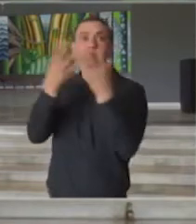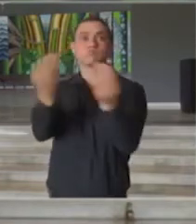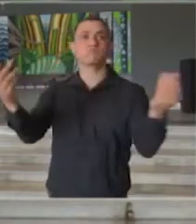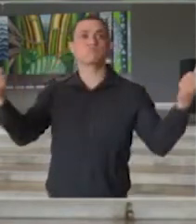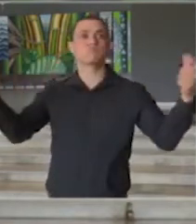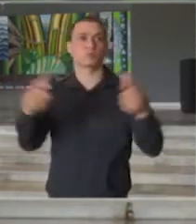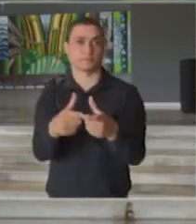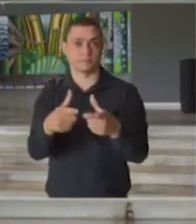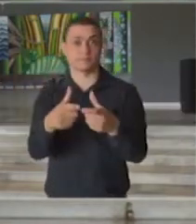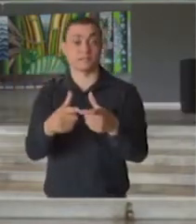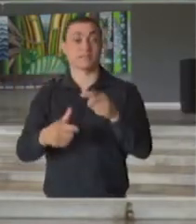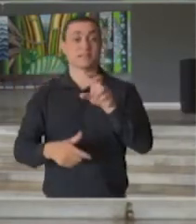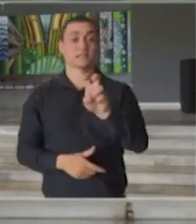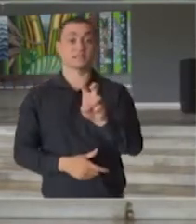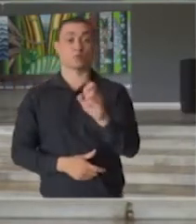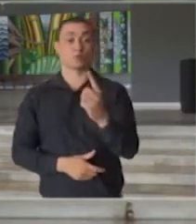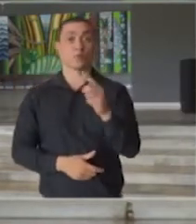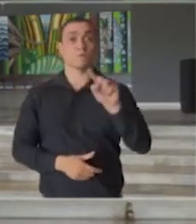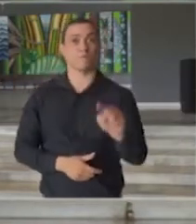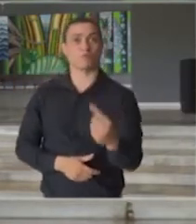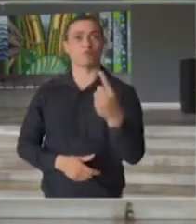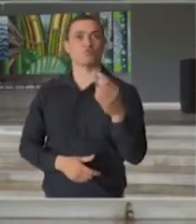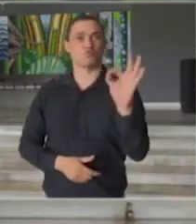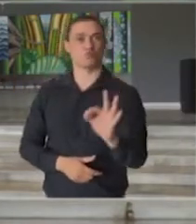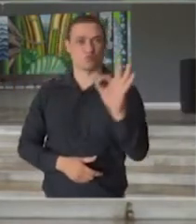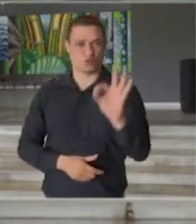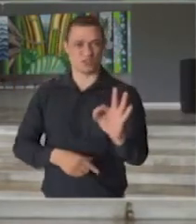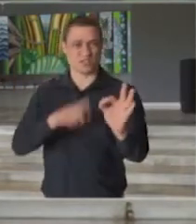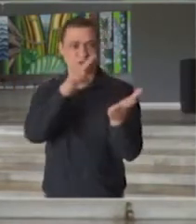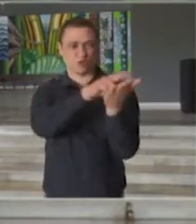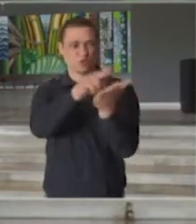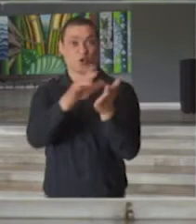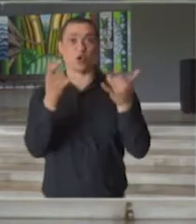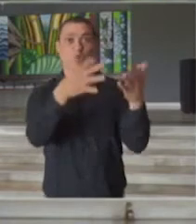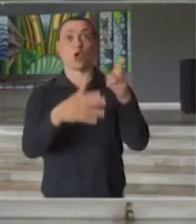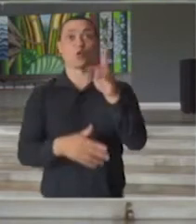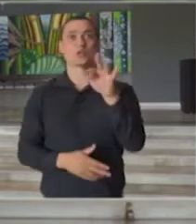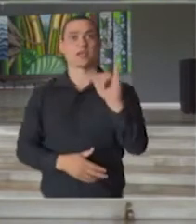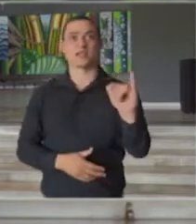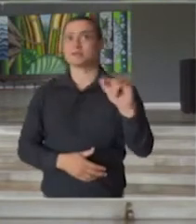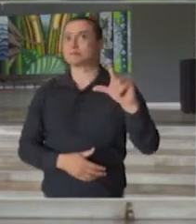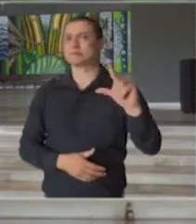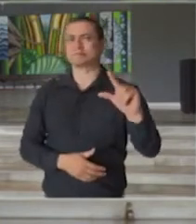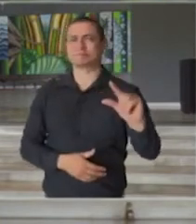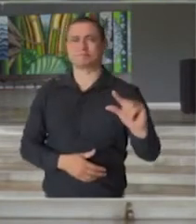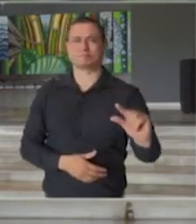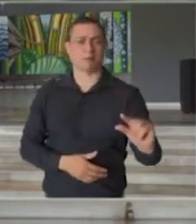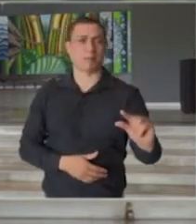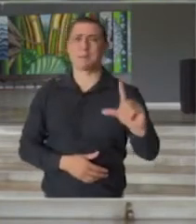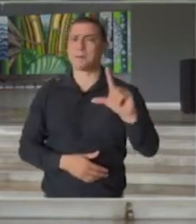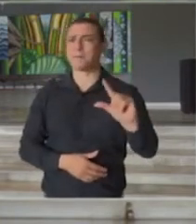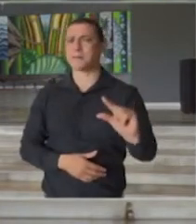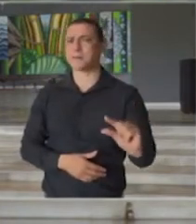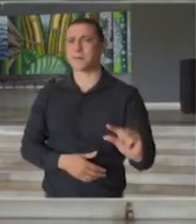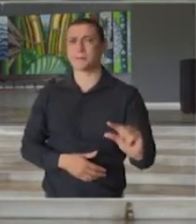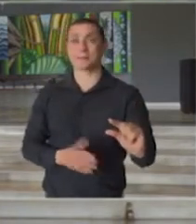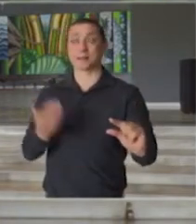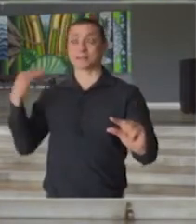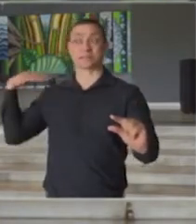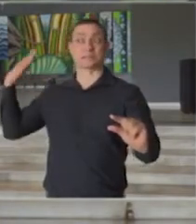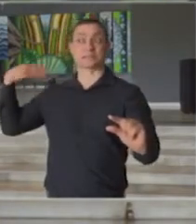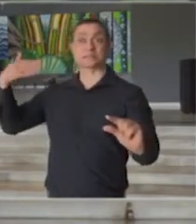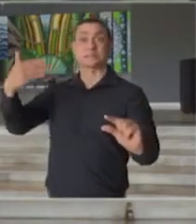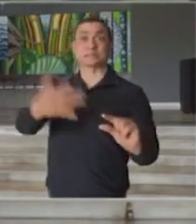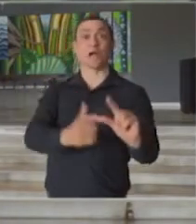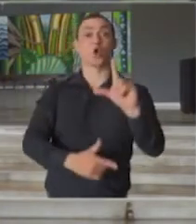Com 51,1%, a taxa de ocupação de leitos de UTI no estado de São Paulo também caiu. É a mais